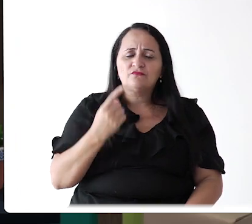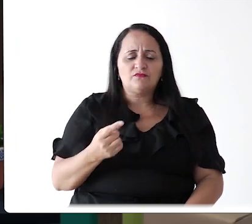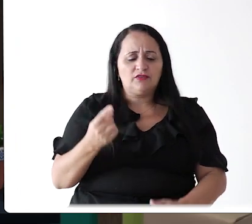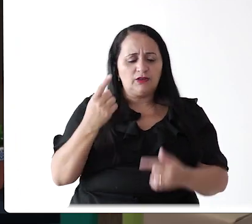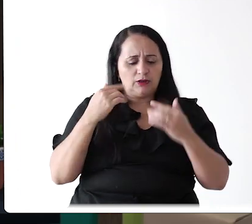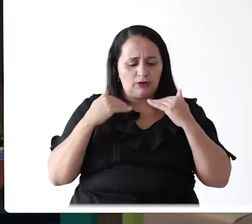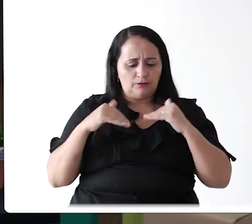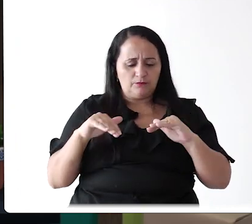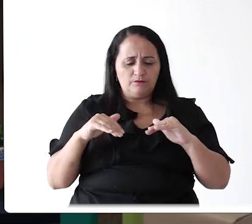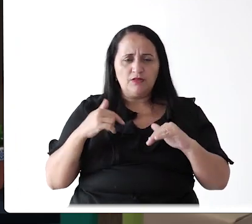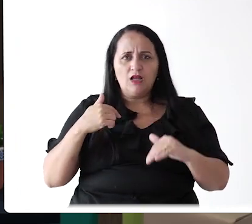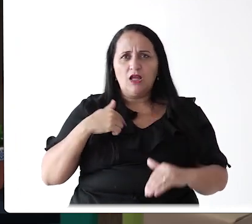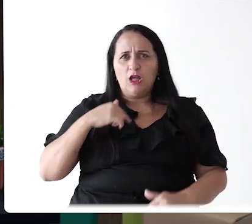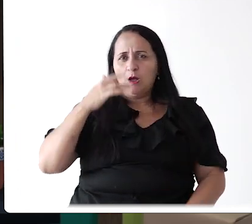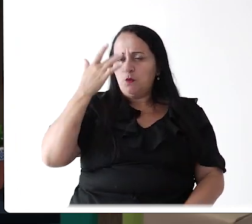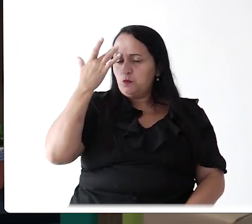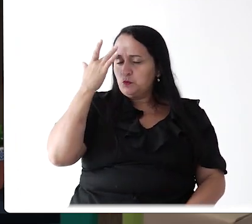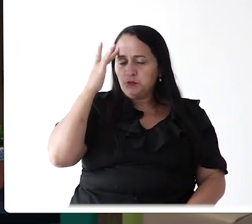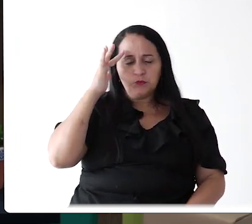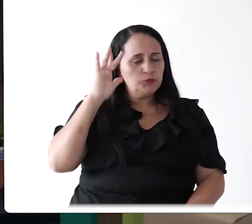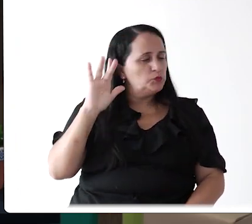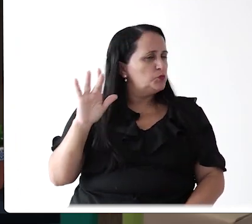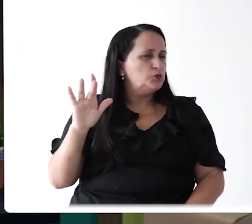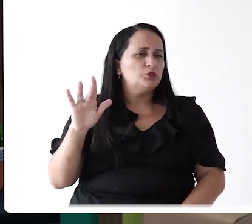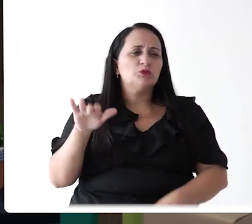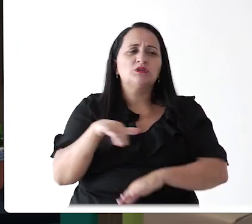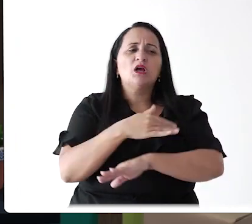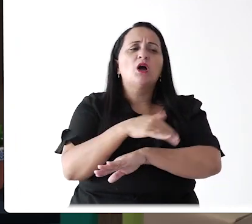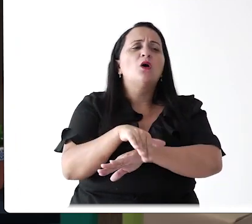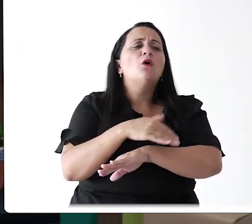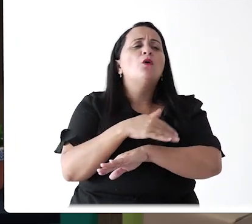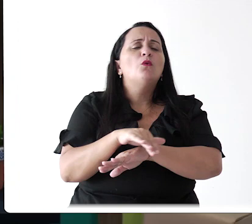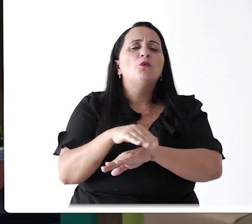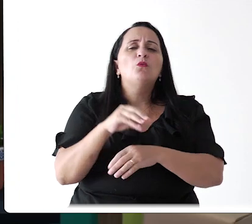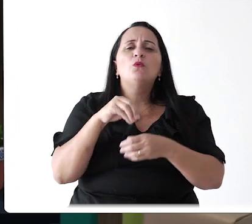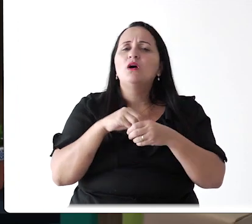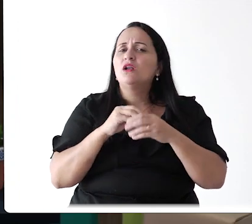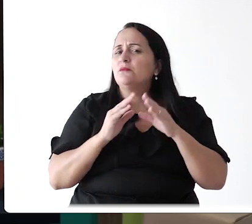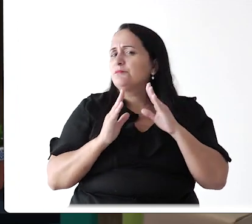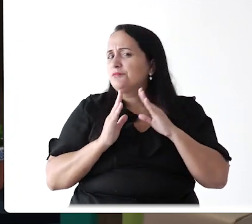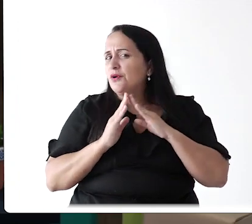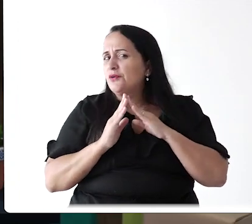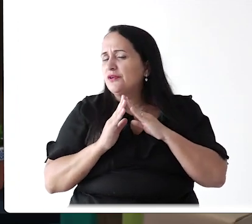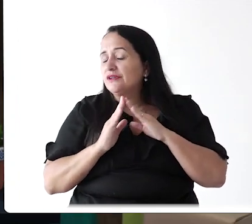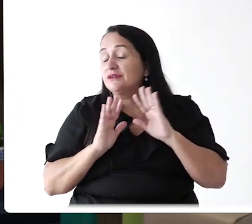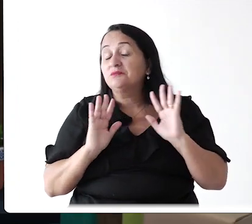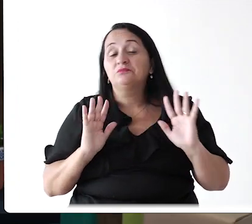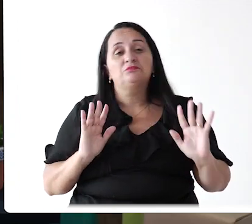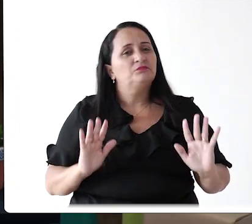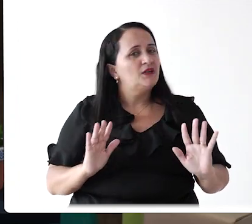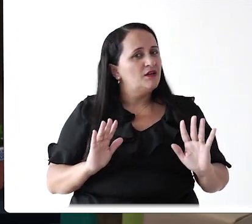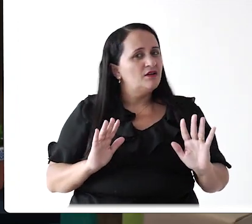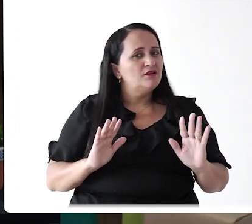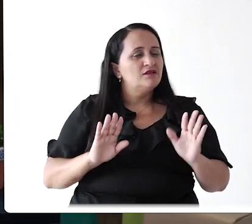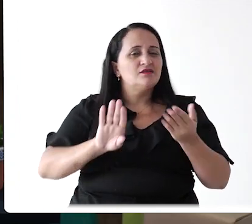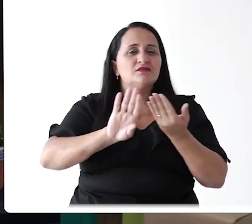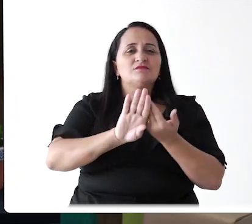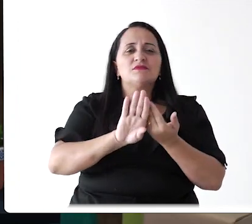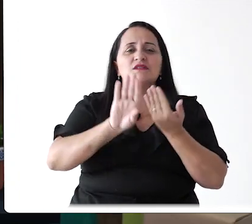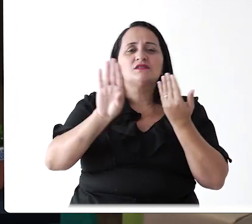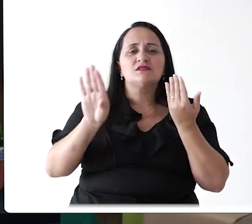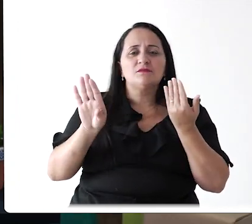sei em qual rua ele mora. E para eu separar essas duas frases,